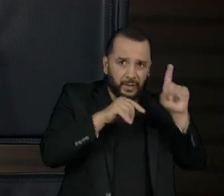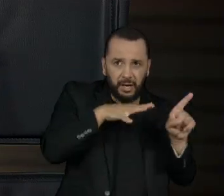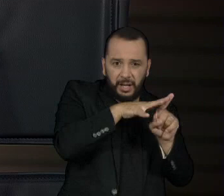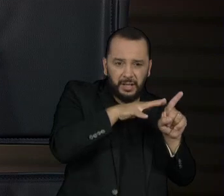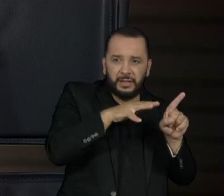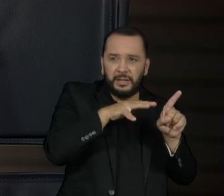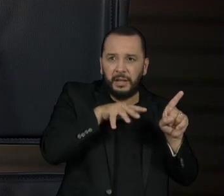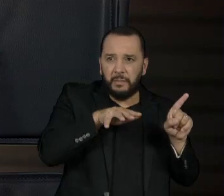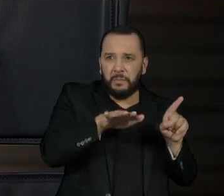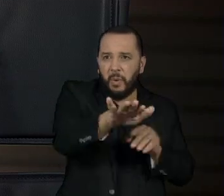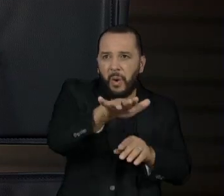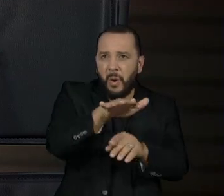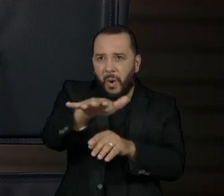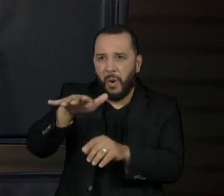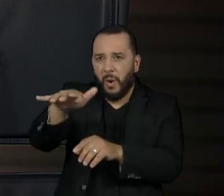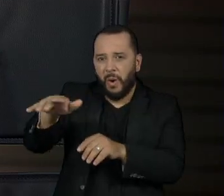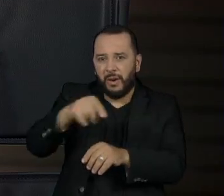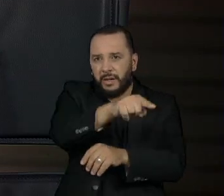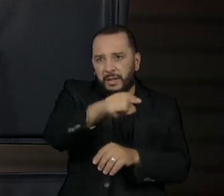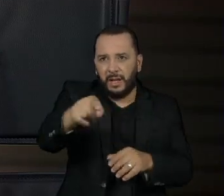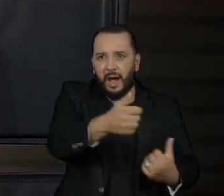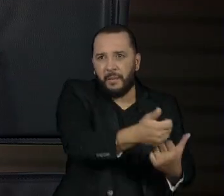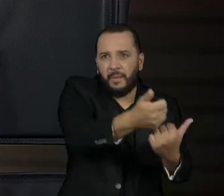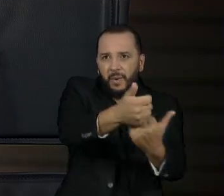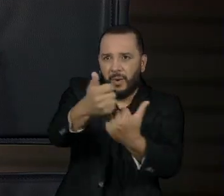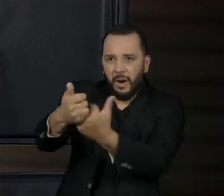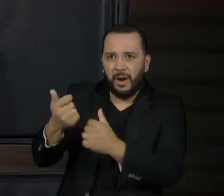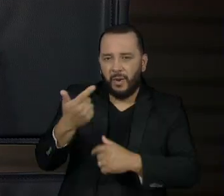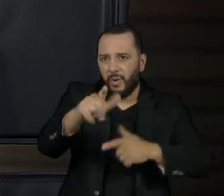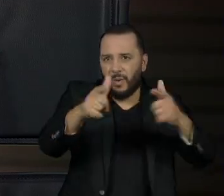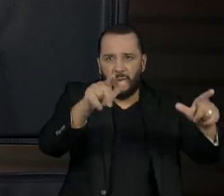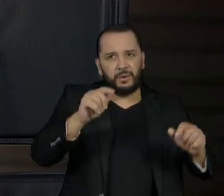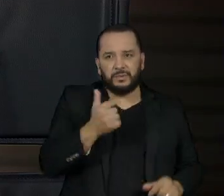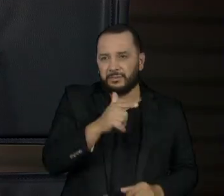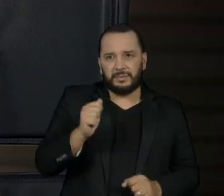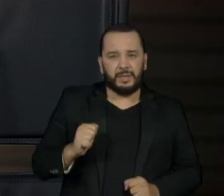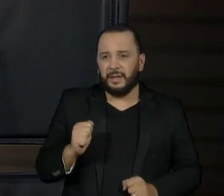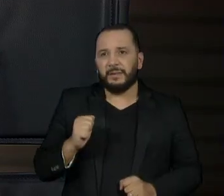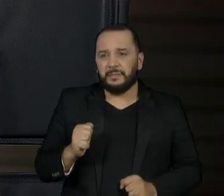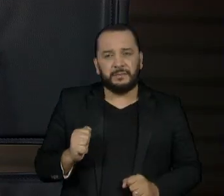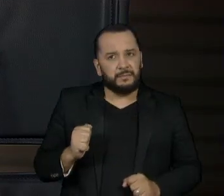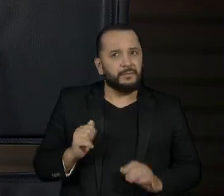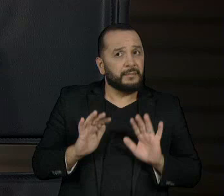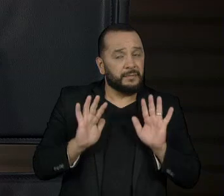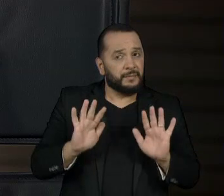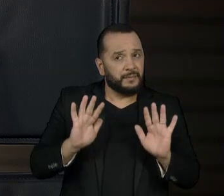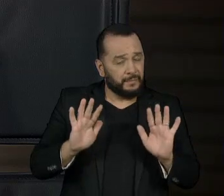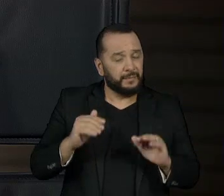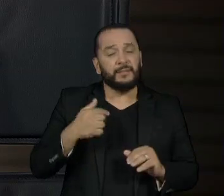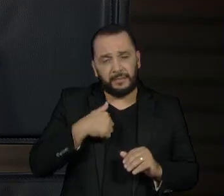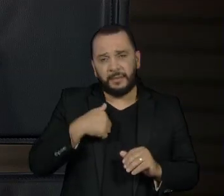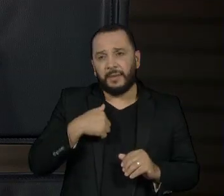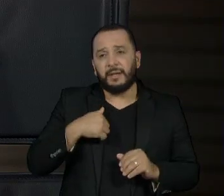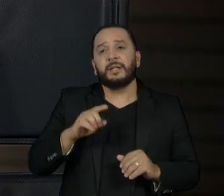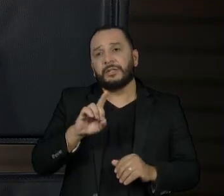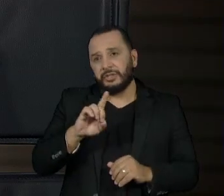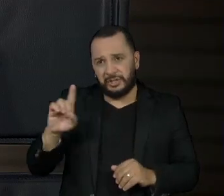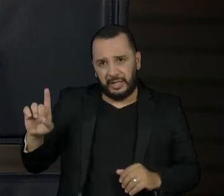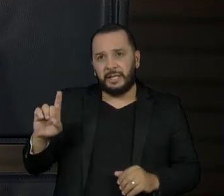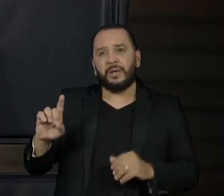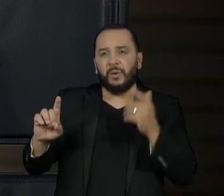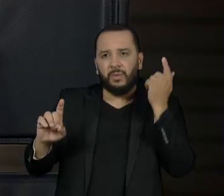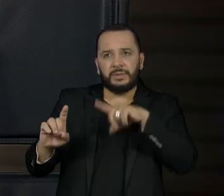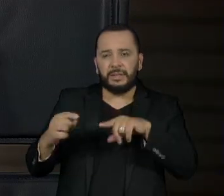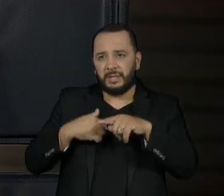se estendendo aí nessa extrema-direita que também conquistou muitos espaços nas câmaras de vereadores e de prefeituras pelo Brasil, né? Então,